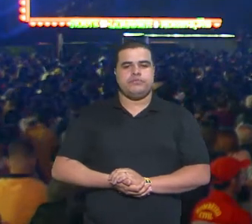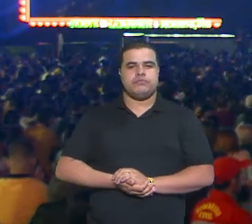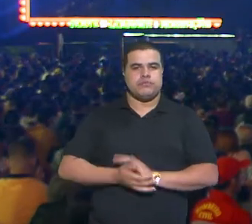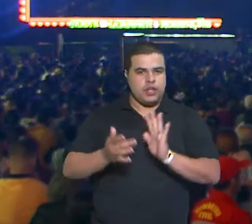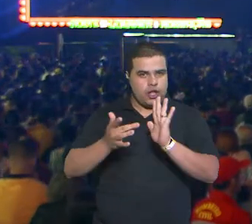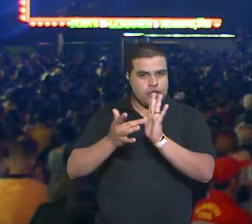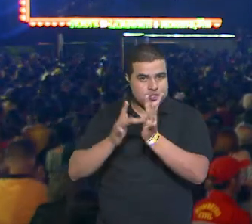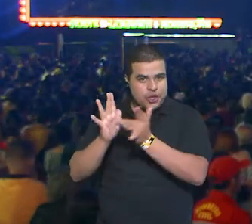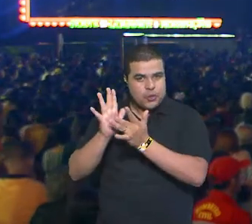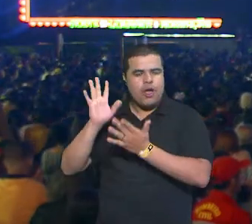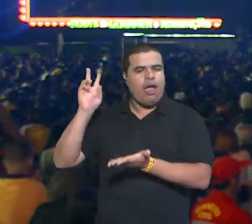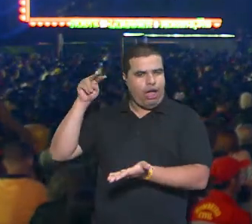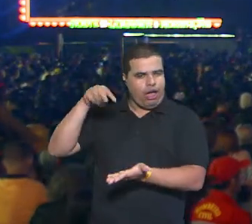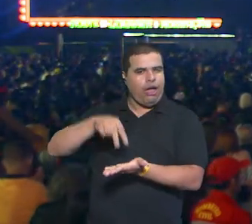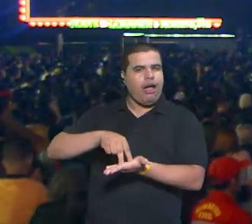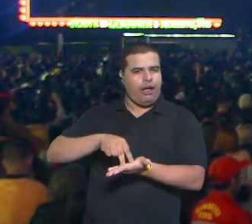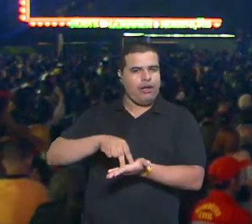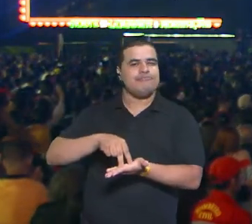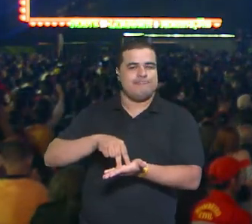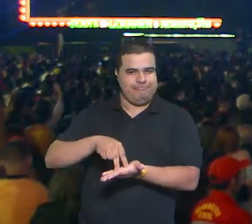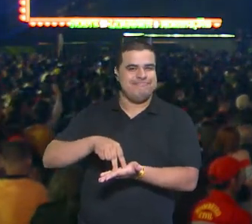Jesus está aqui